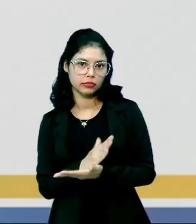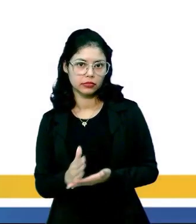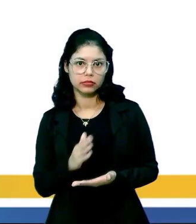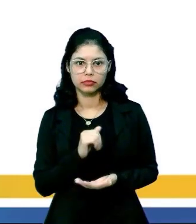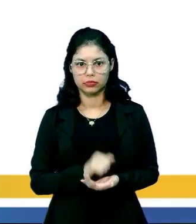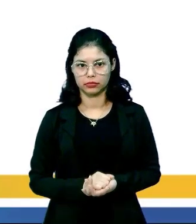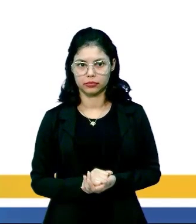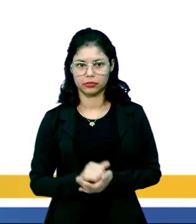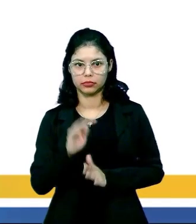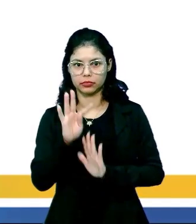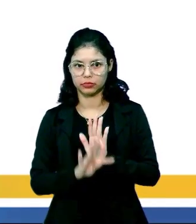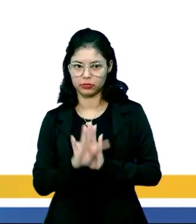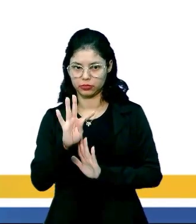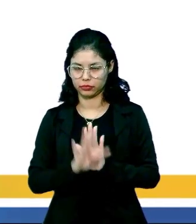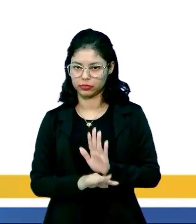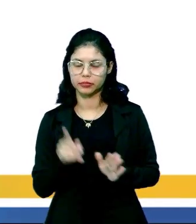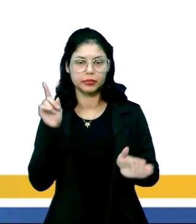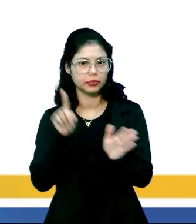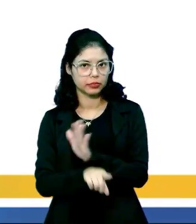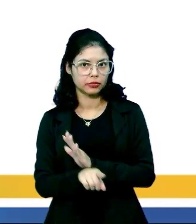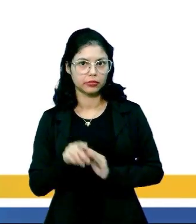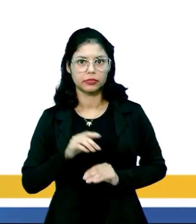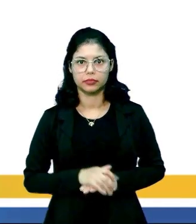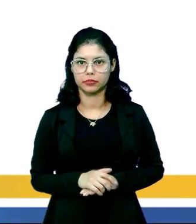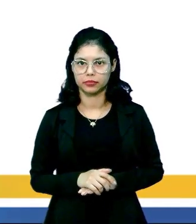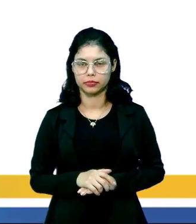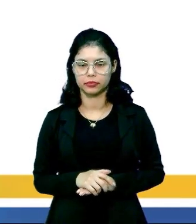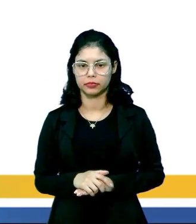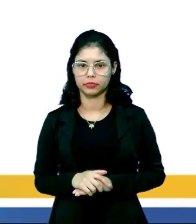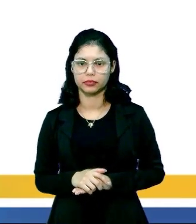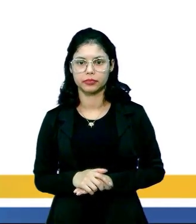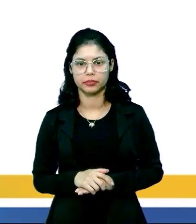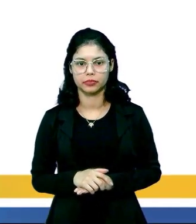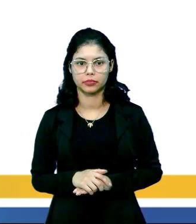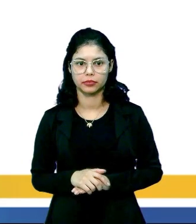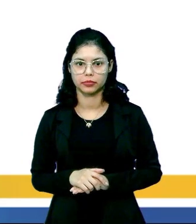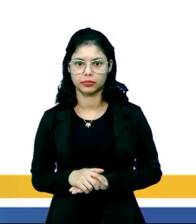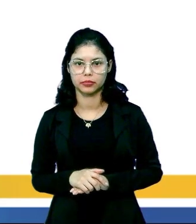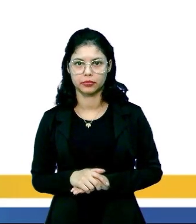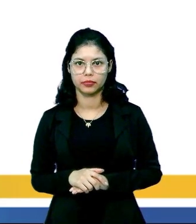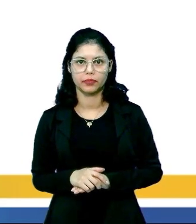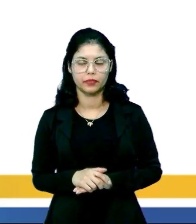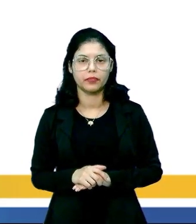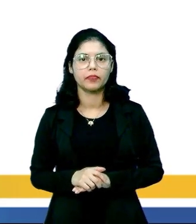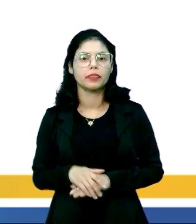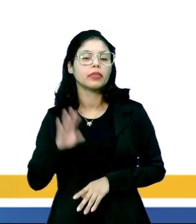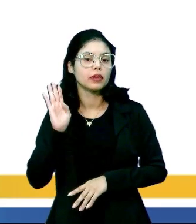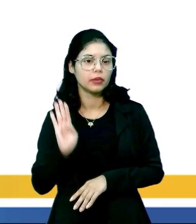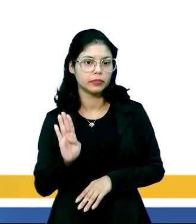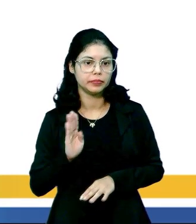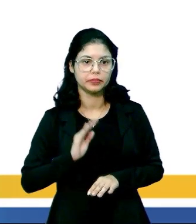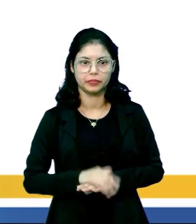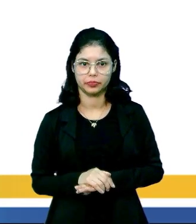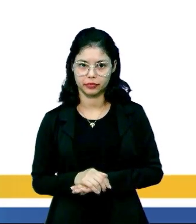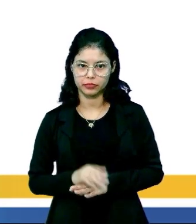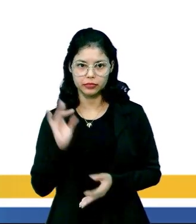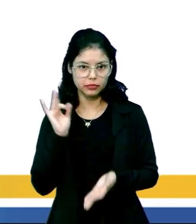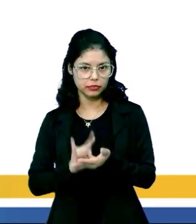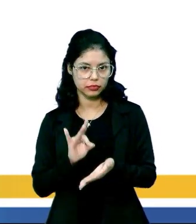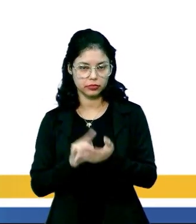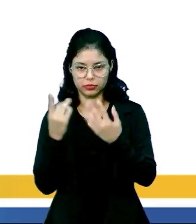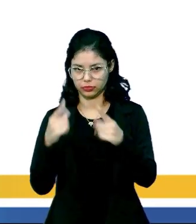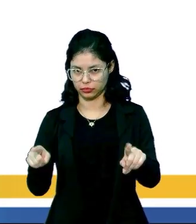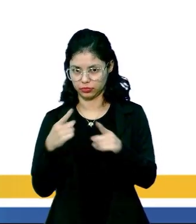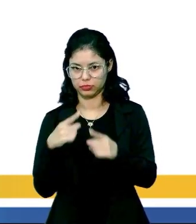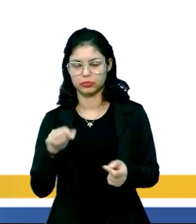com o texto com a pergunta que nós estamos lendo agora ok na letra B nós temos a verdadeira